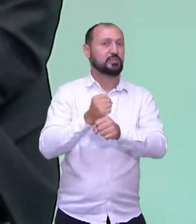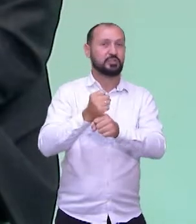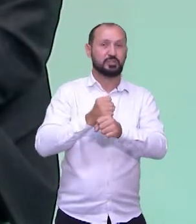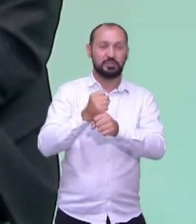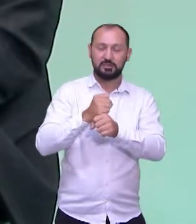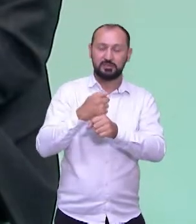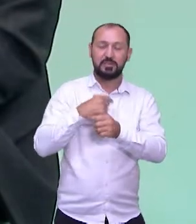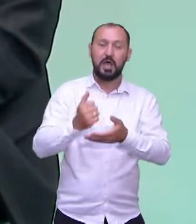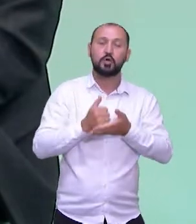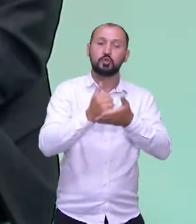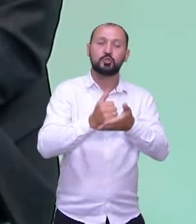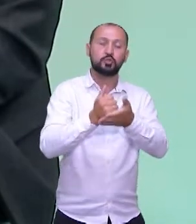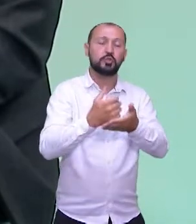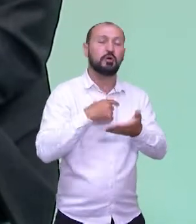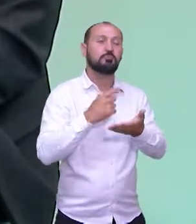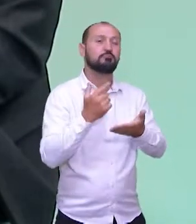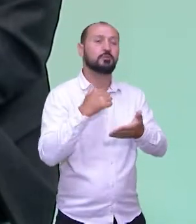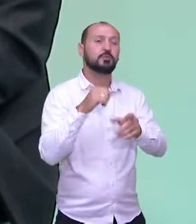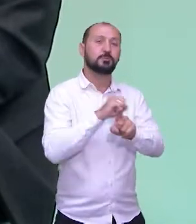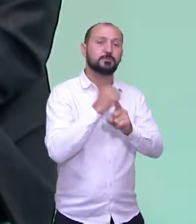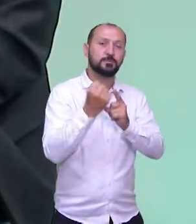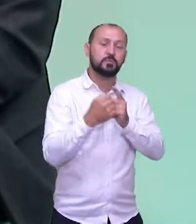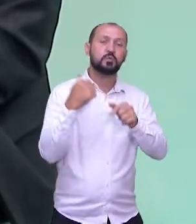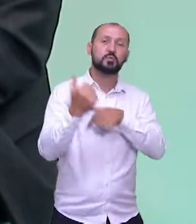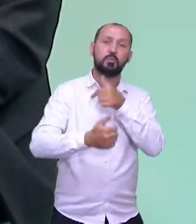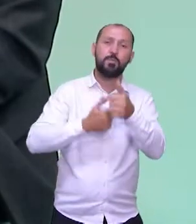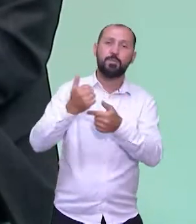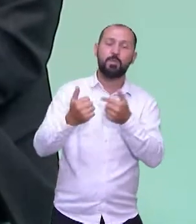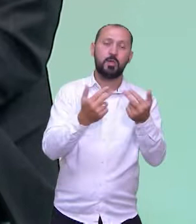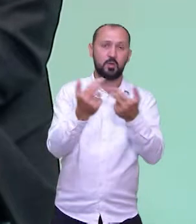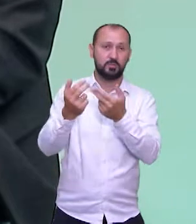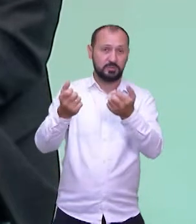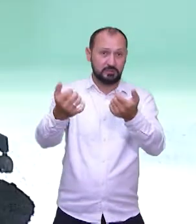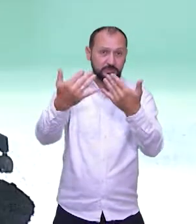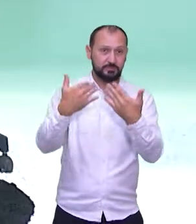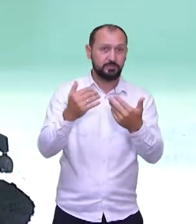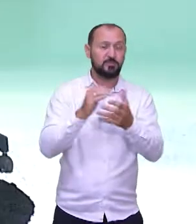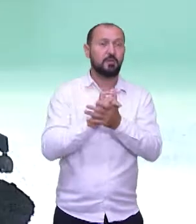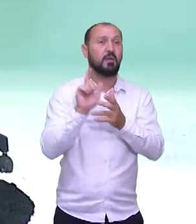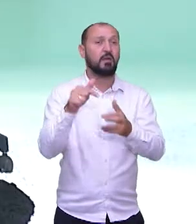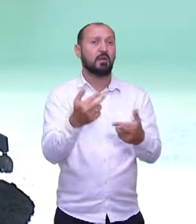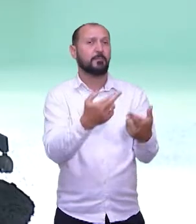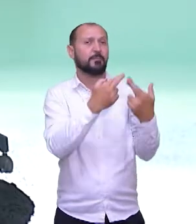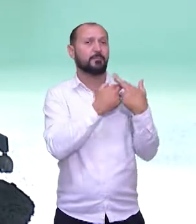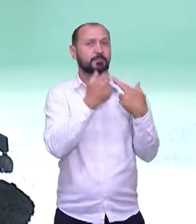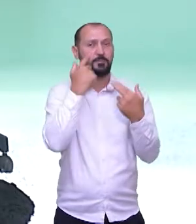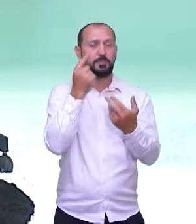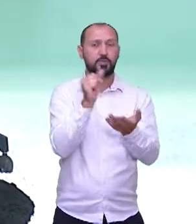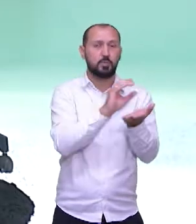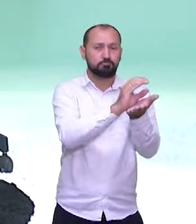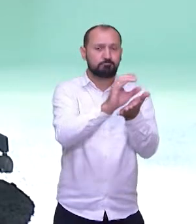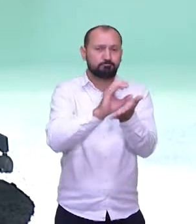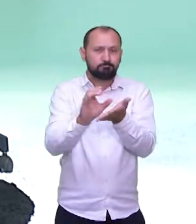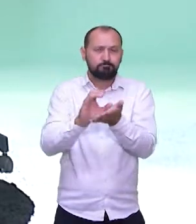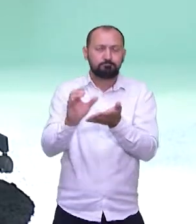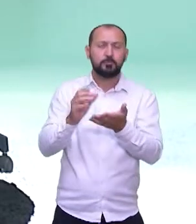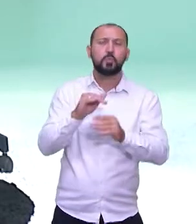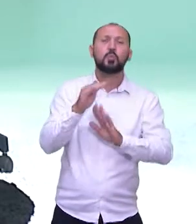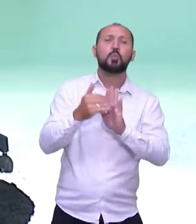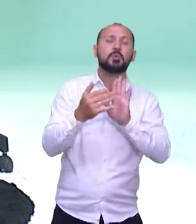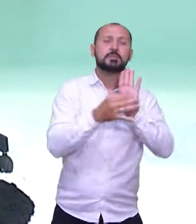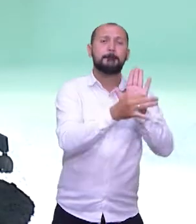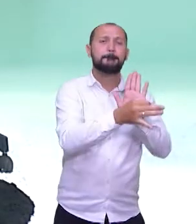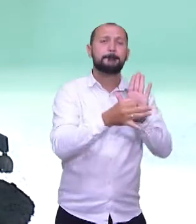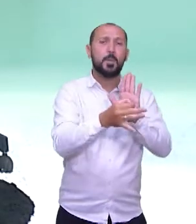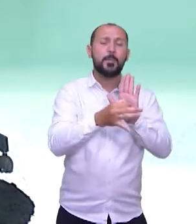anos, colaborando com a nossa sociedade, desenvolvendo a nossa atividade, como você falou, é responsável pelo financiamento de